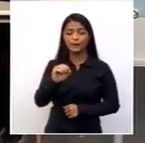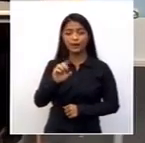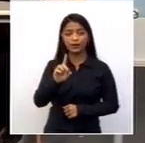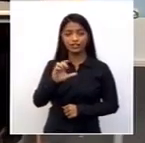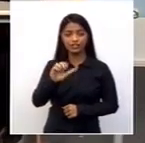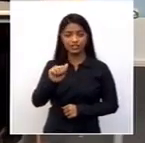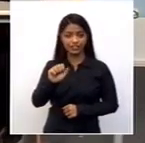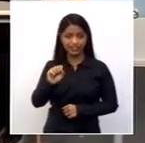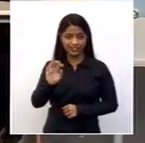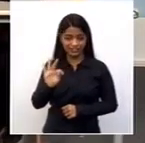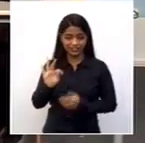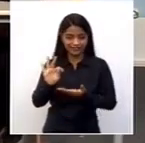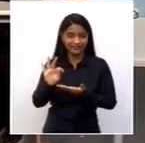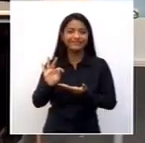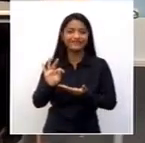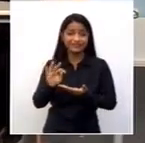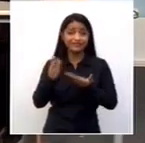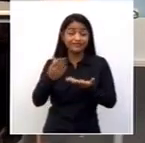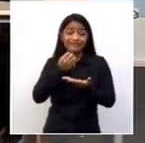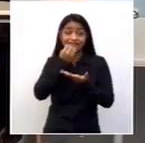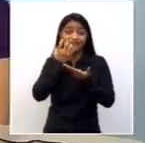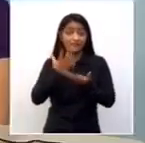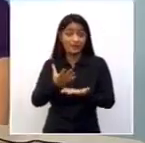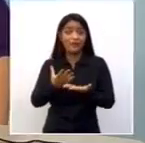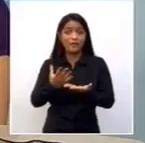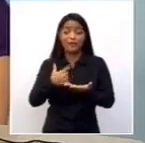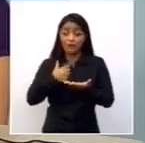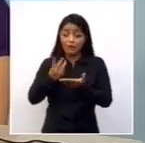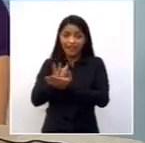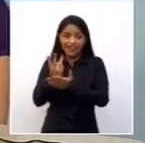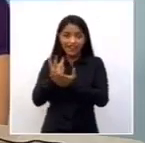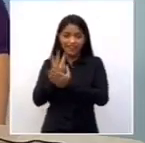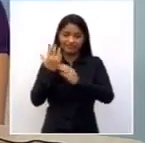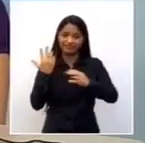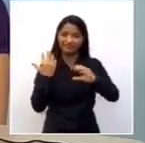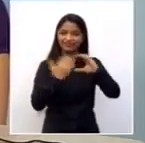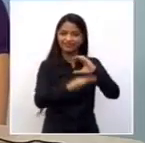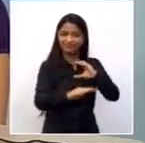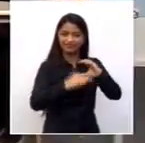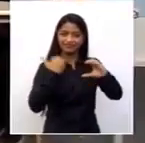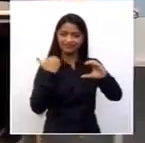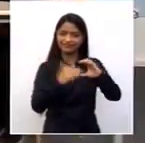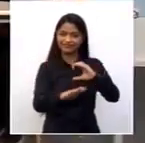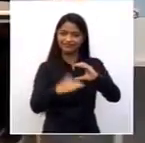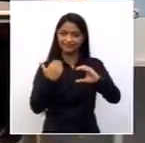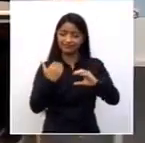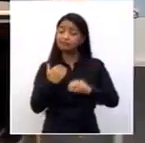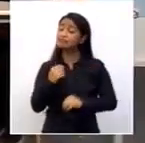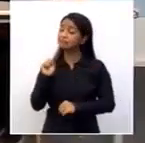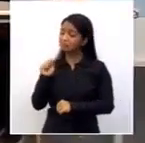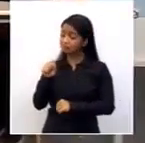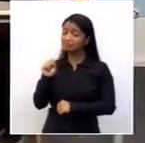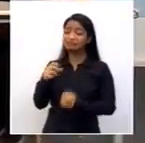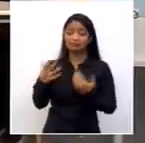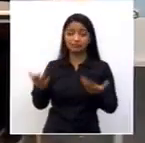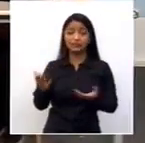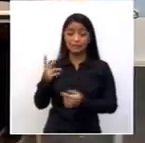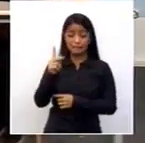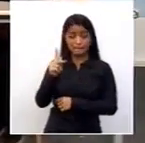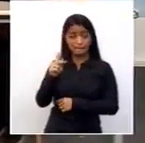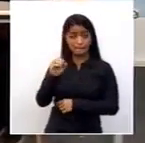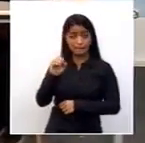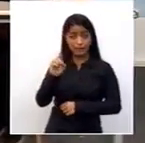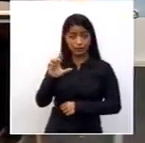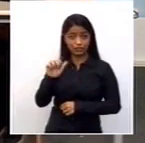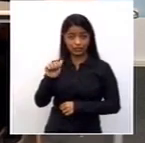Desses instrumentos aí enviados por WhatsApp. Eu acho que é muito interessante. E no caso do podcast, às